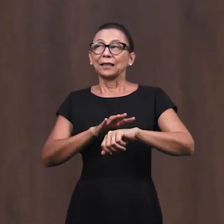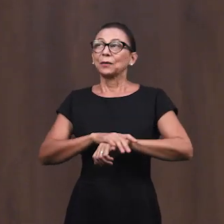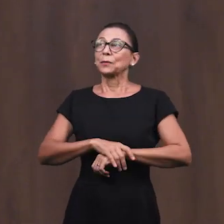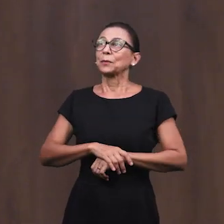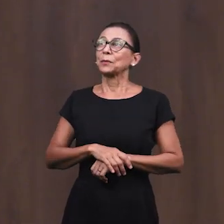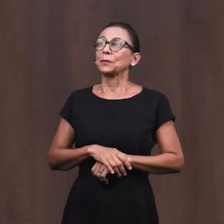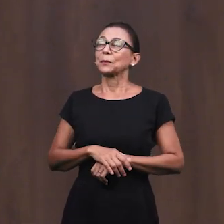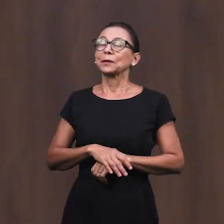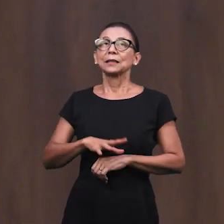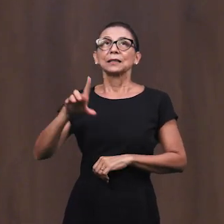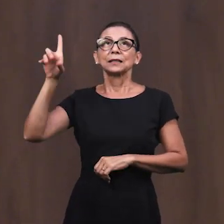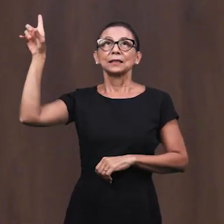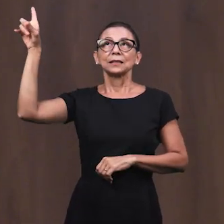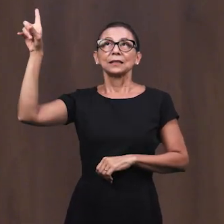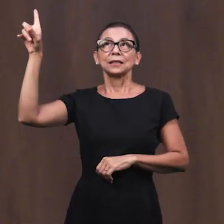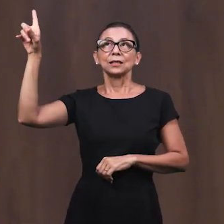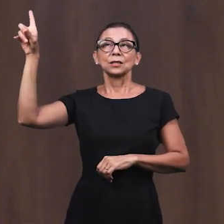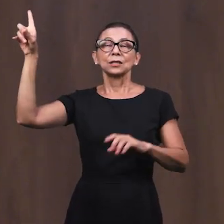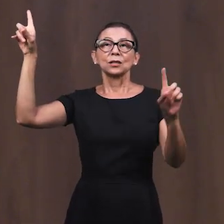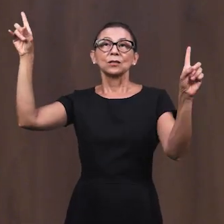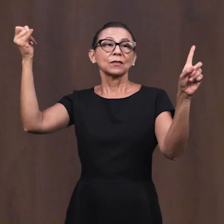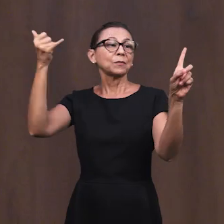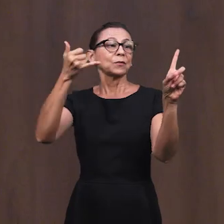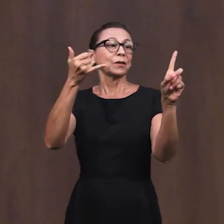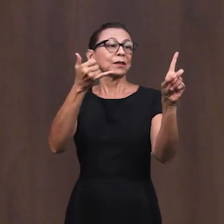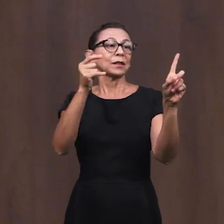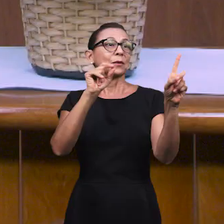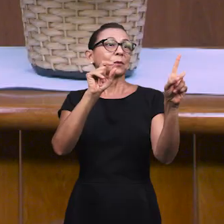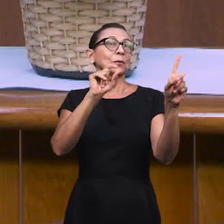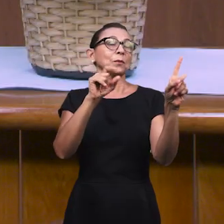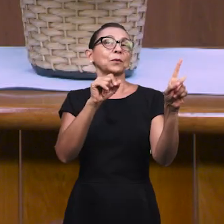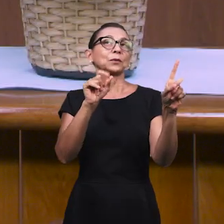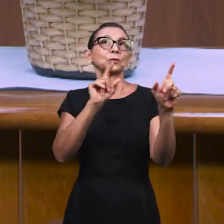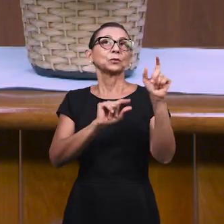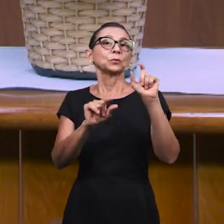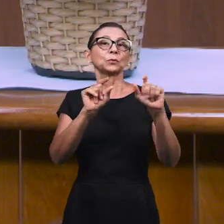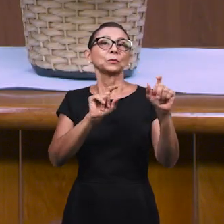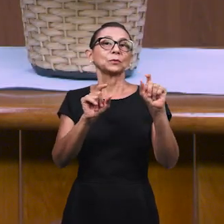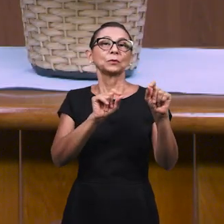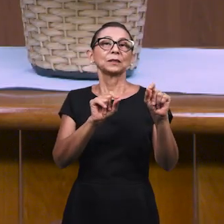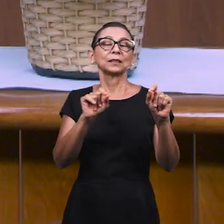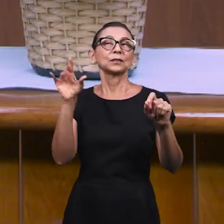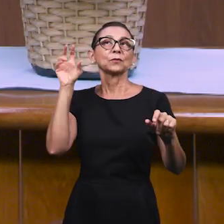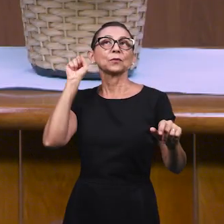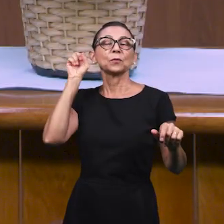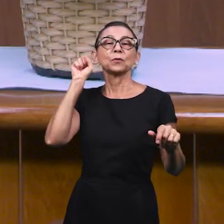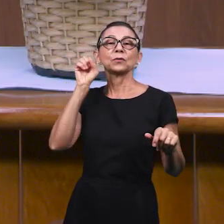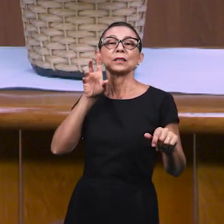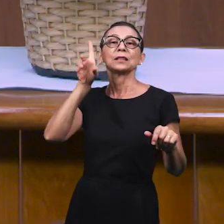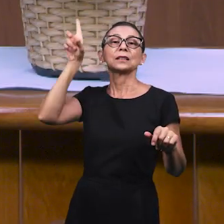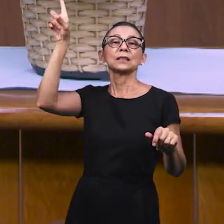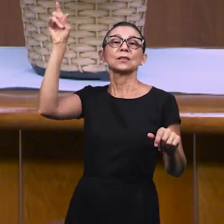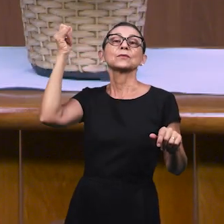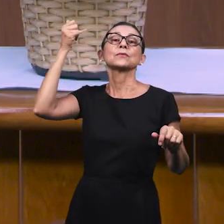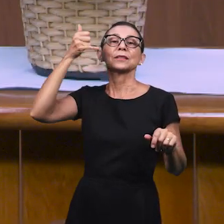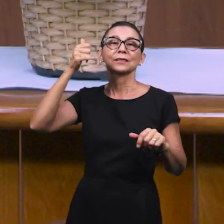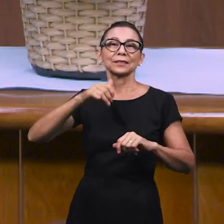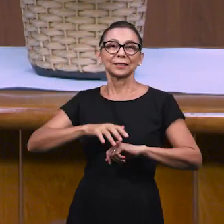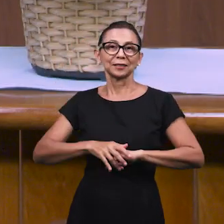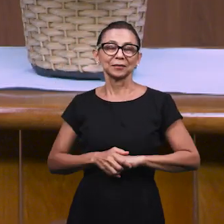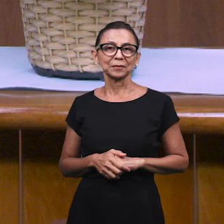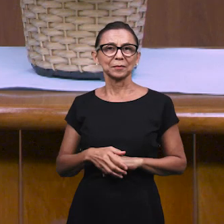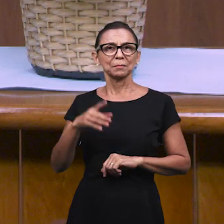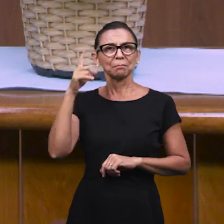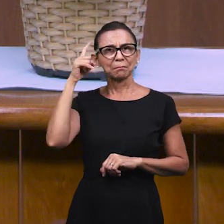Ele vai me contar hoje? O que nós vamos dizer? O que Ele vai nos dizer hoje? O que vamos ouvir da parte de Deus? Que coisa boa! Que